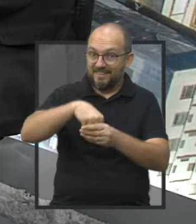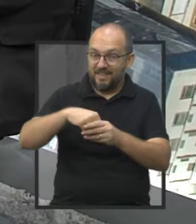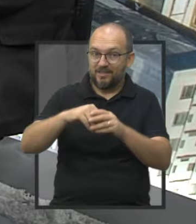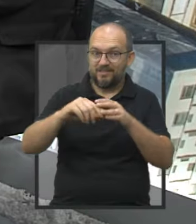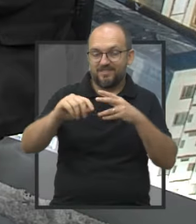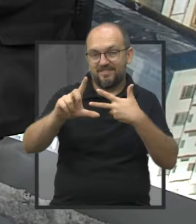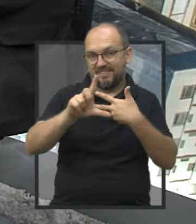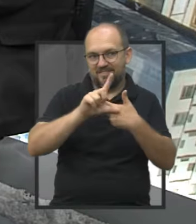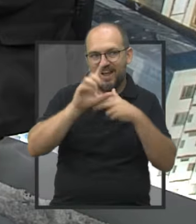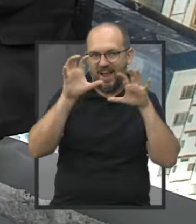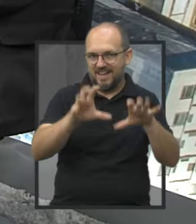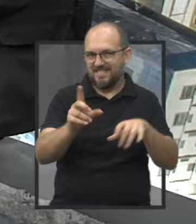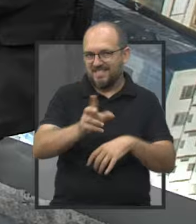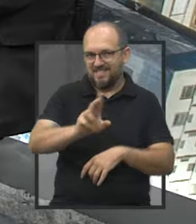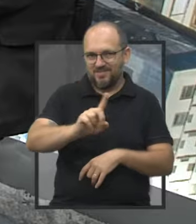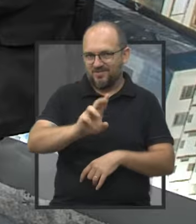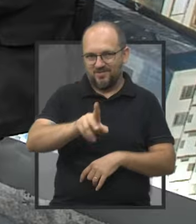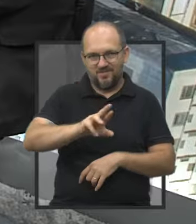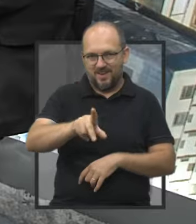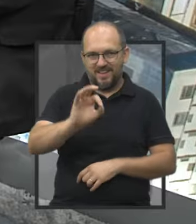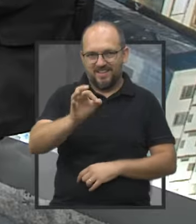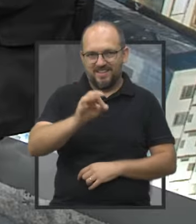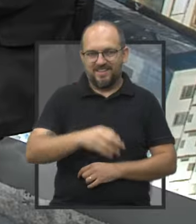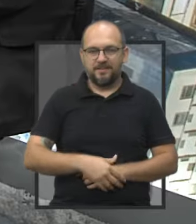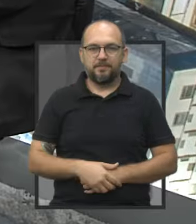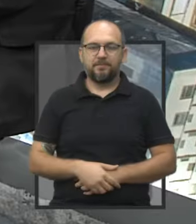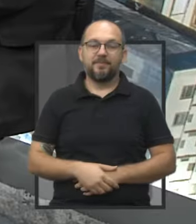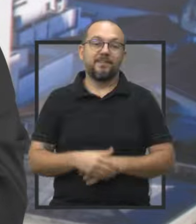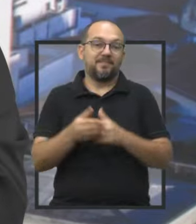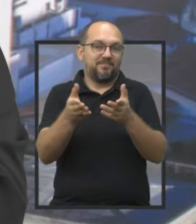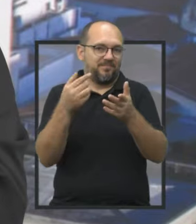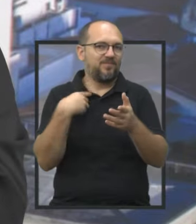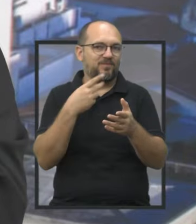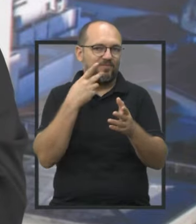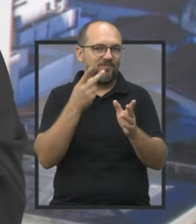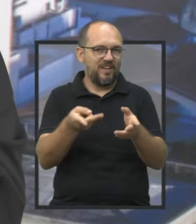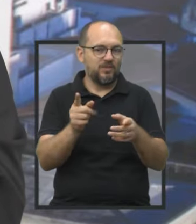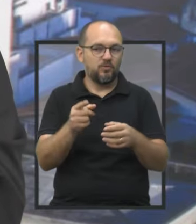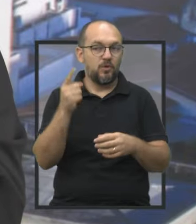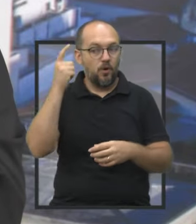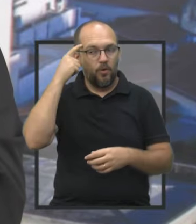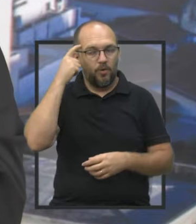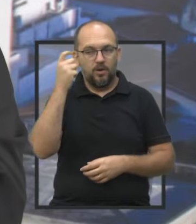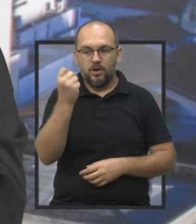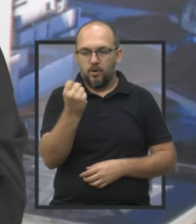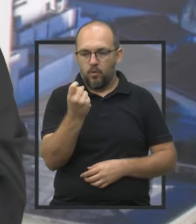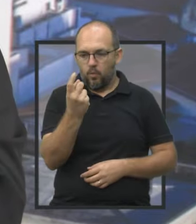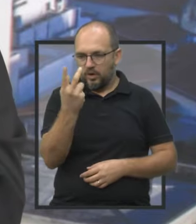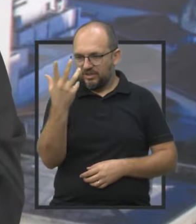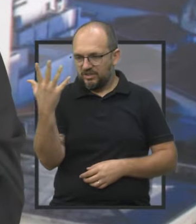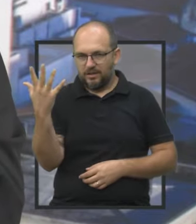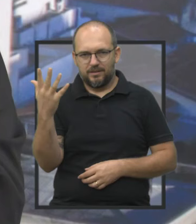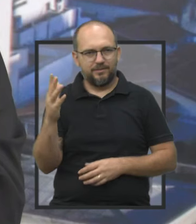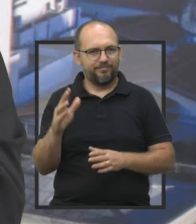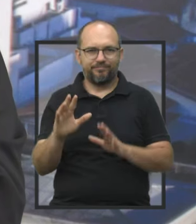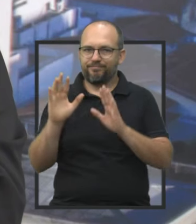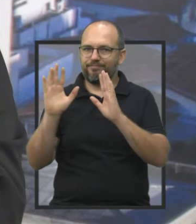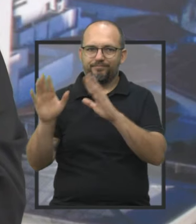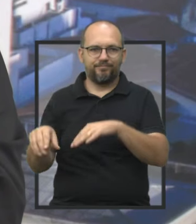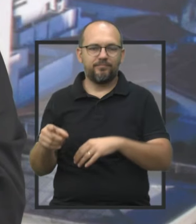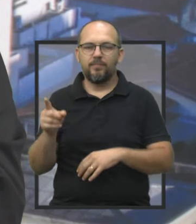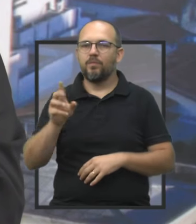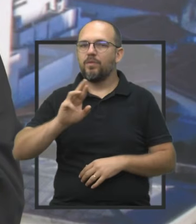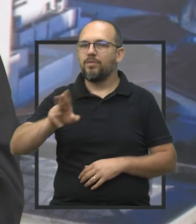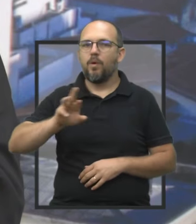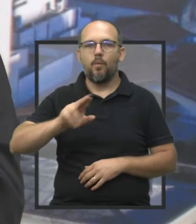é assim, não deve ser assim. Eu já disse isso outrora, penso que quantidade não é parâmetro para ser utilizado